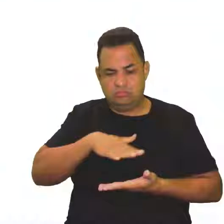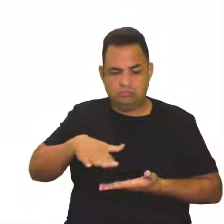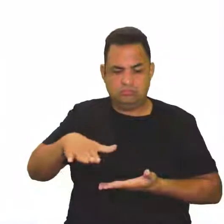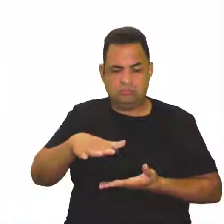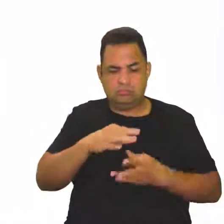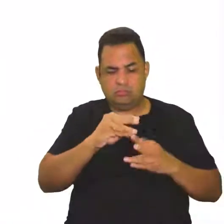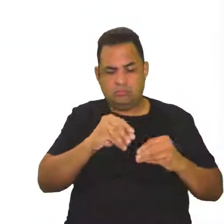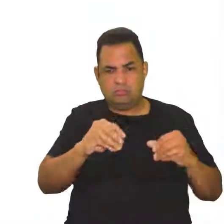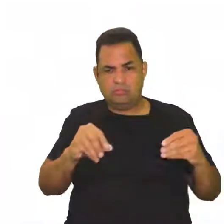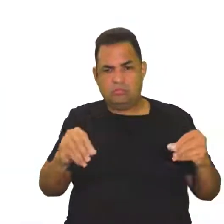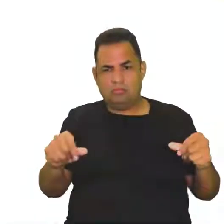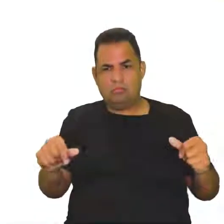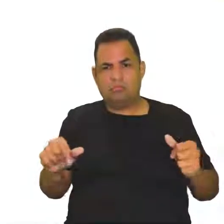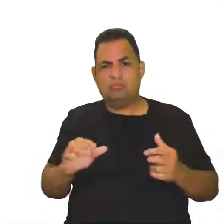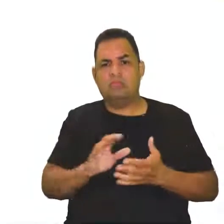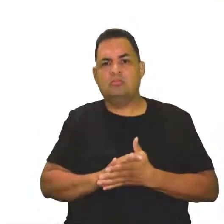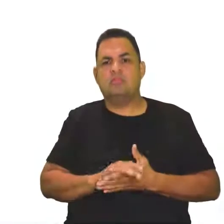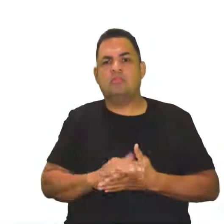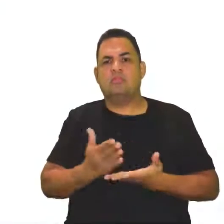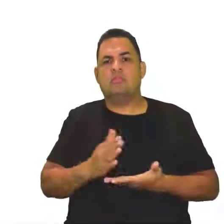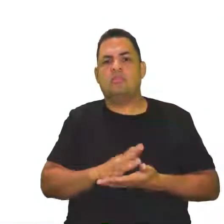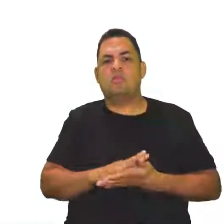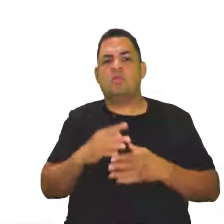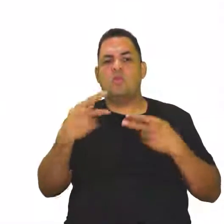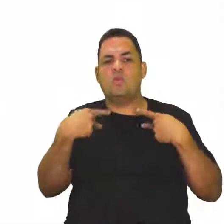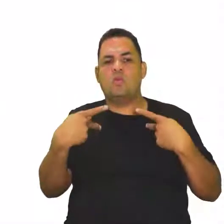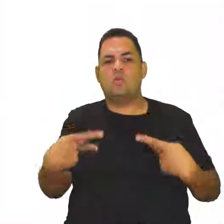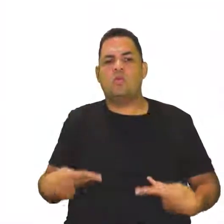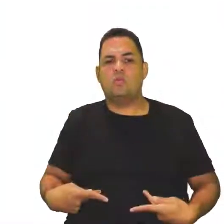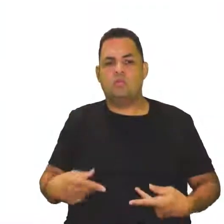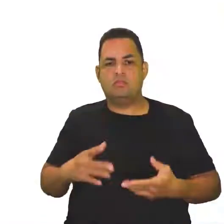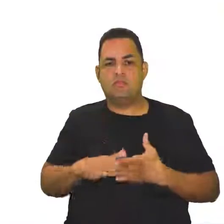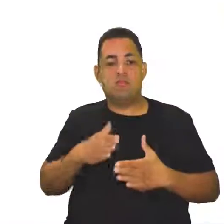né? O corpo humano é um condutor